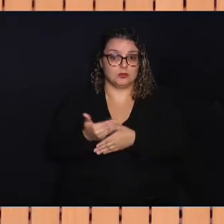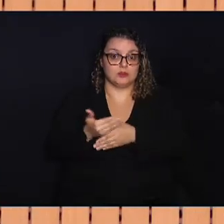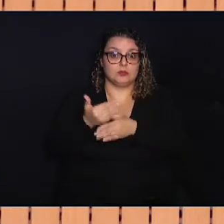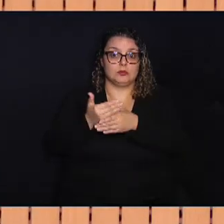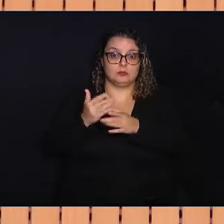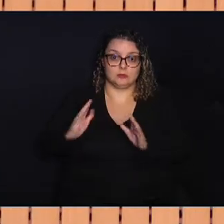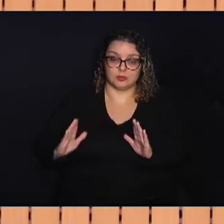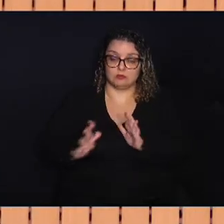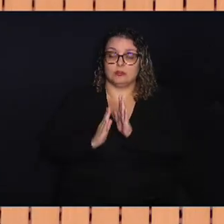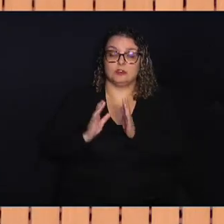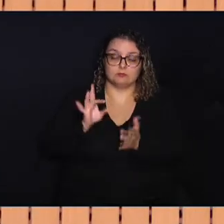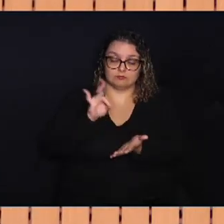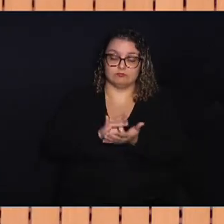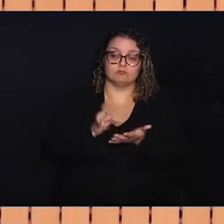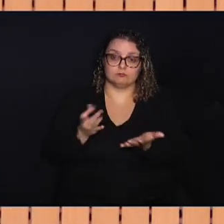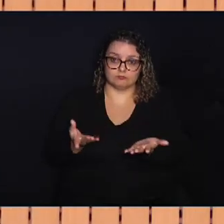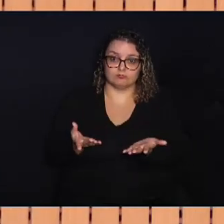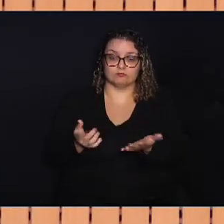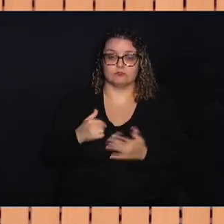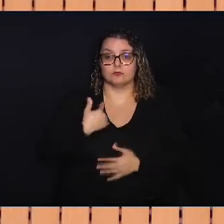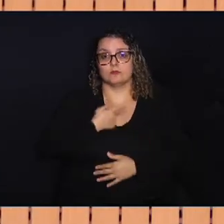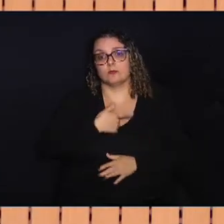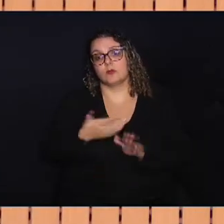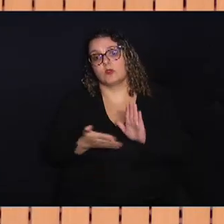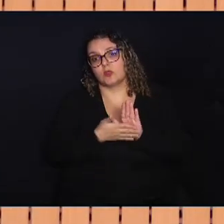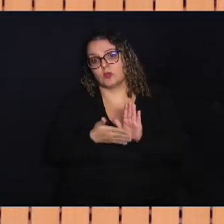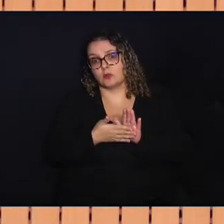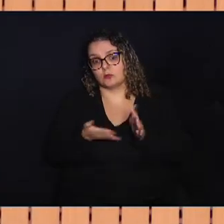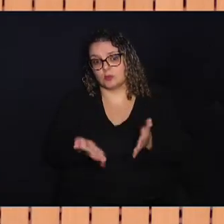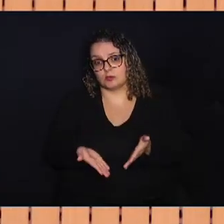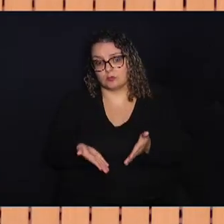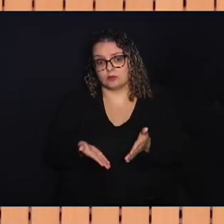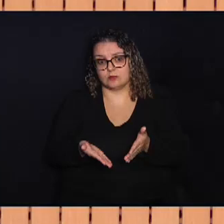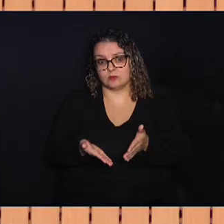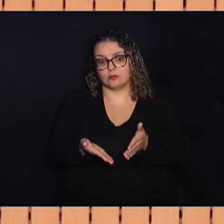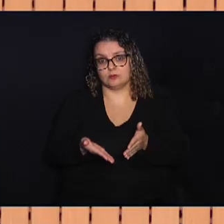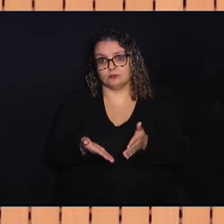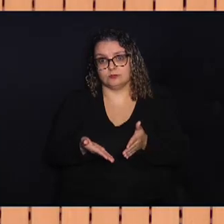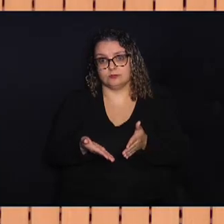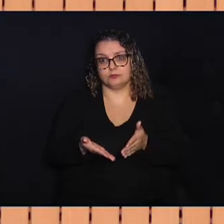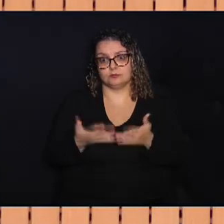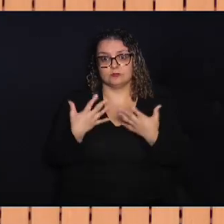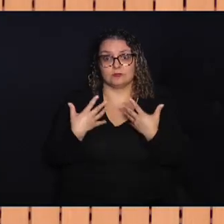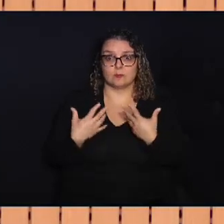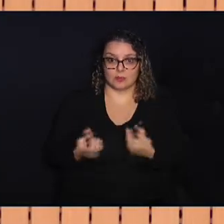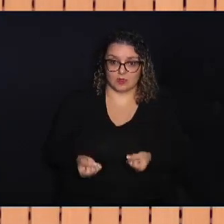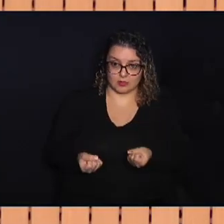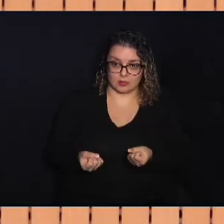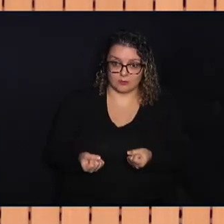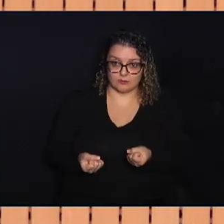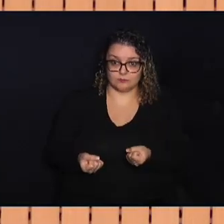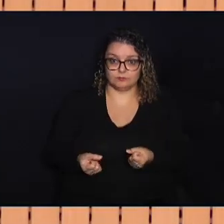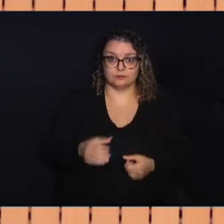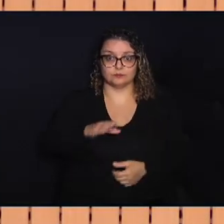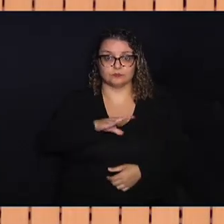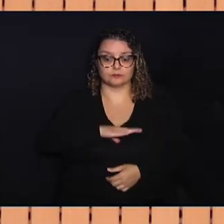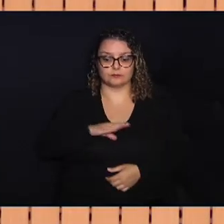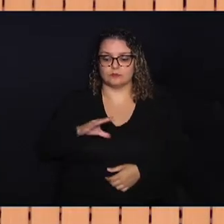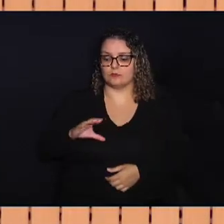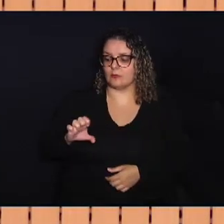essa realidade, nós propusemos aqui a adoção do conceito de cidade